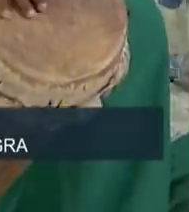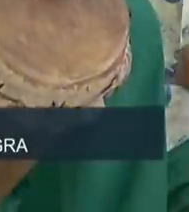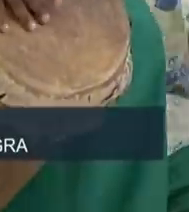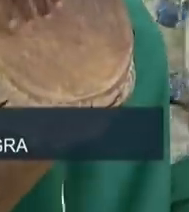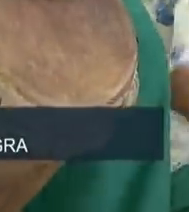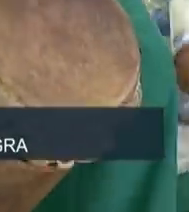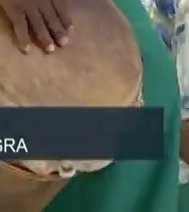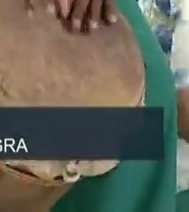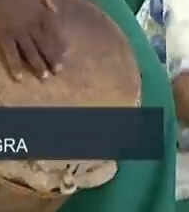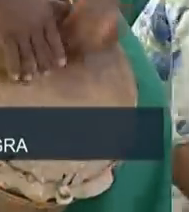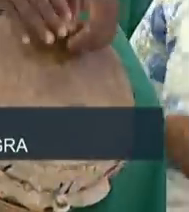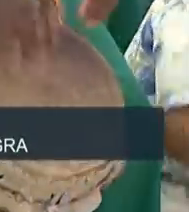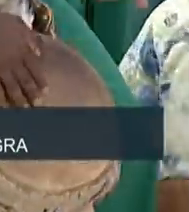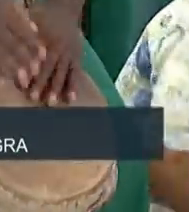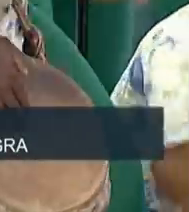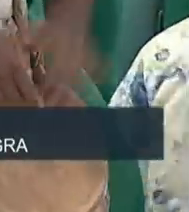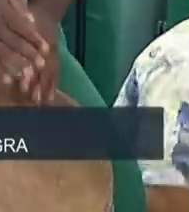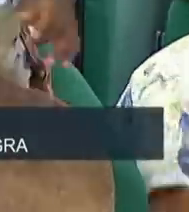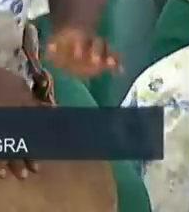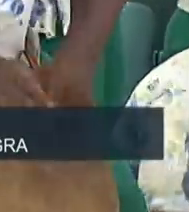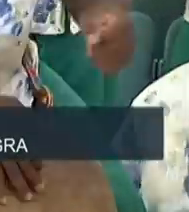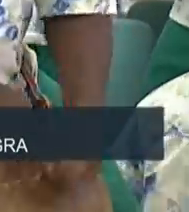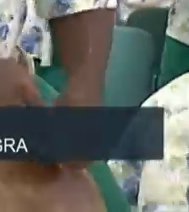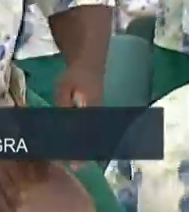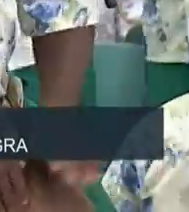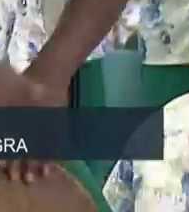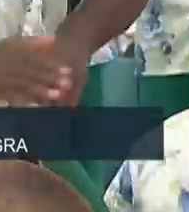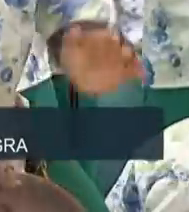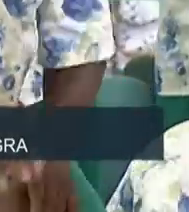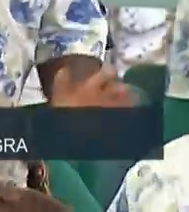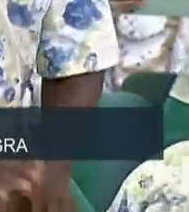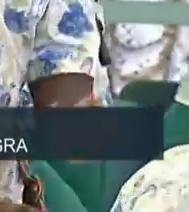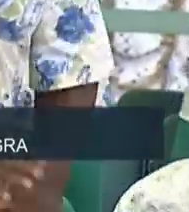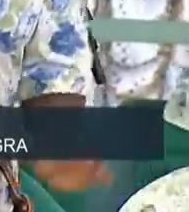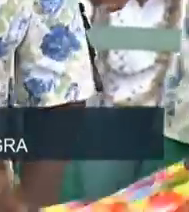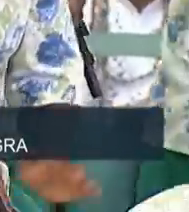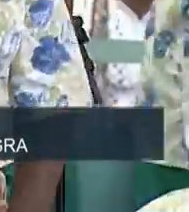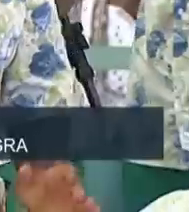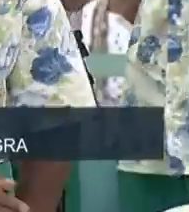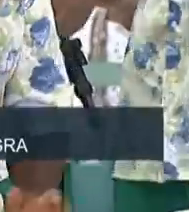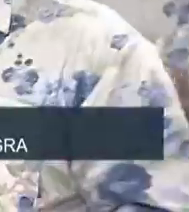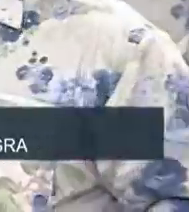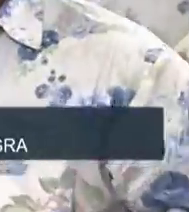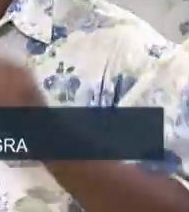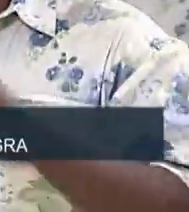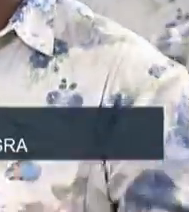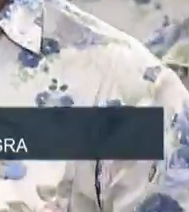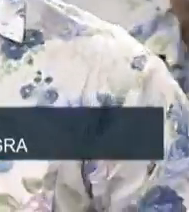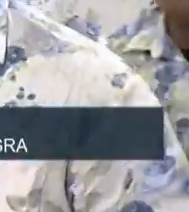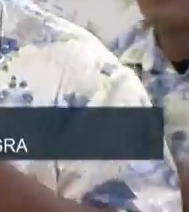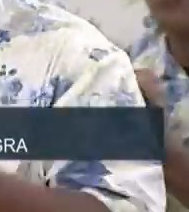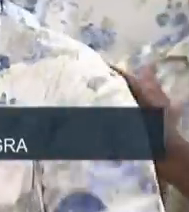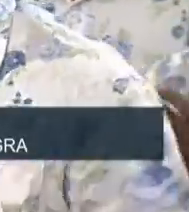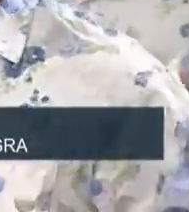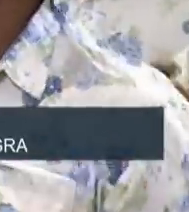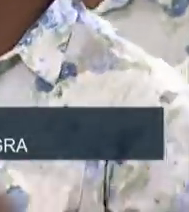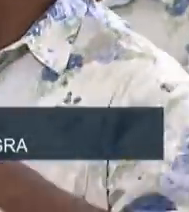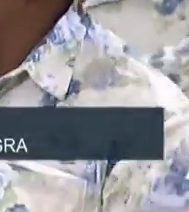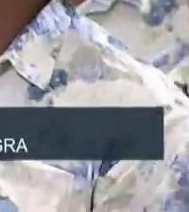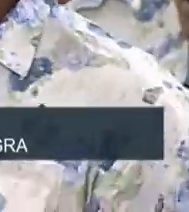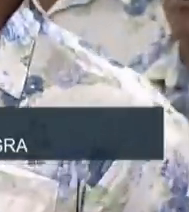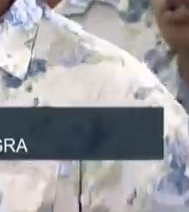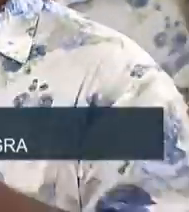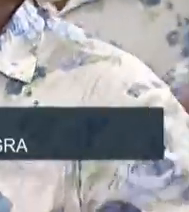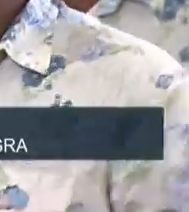Senhora ano que vem a gente volta Nossa Senhora coreiras e correiros vamos embora coreira